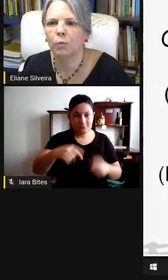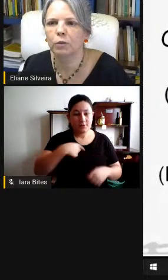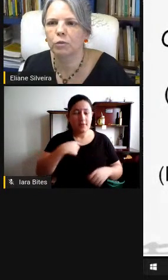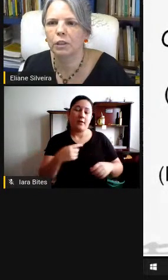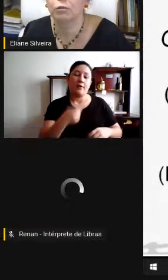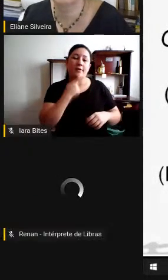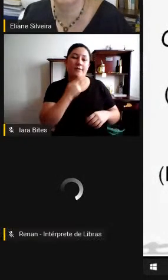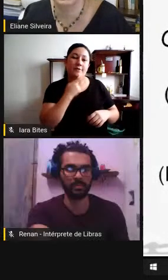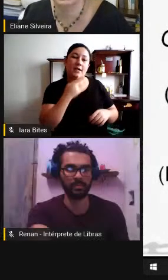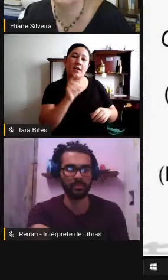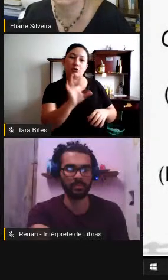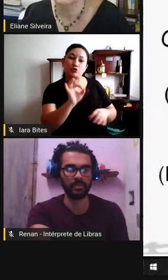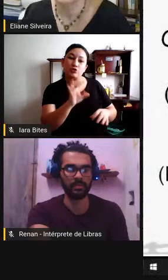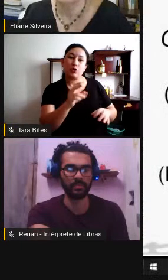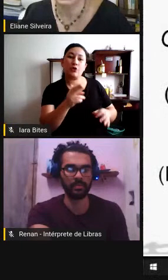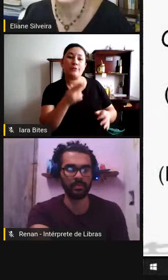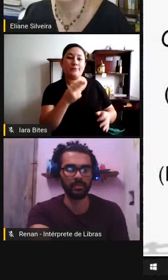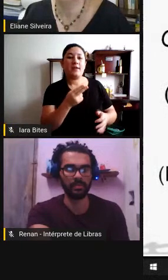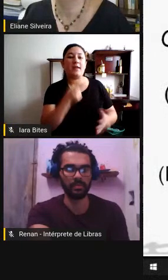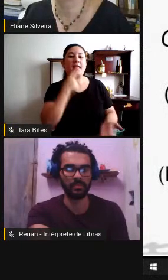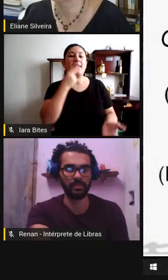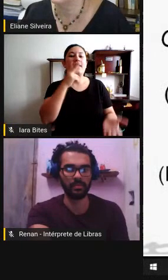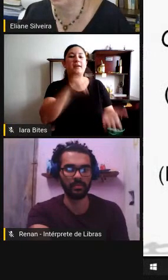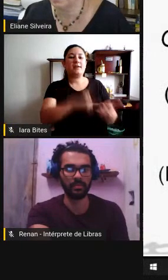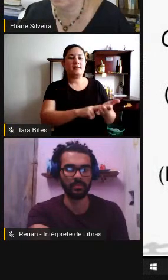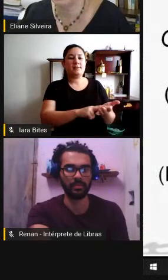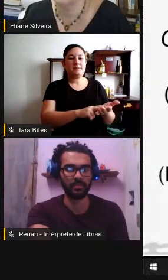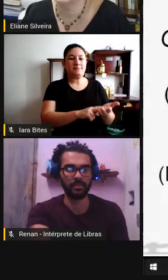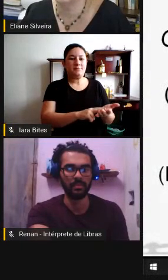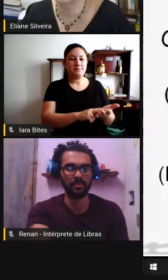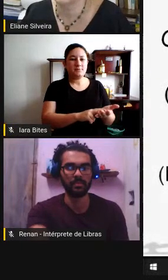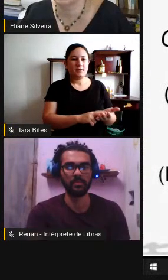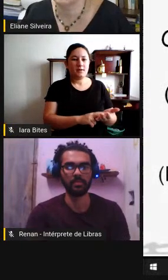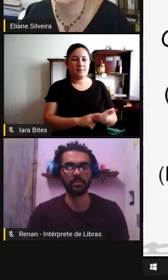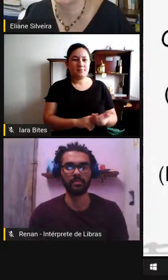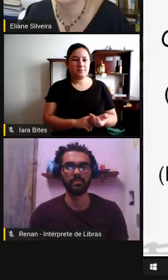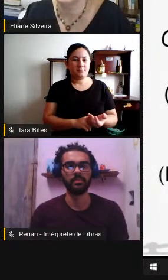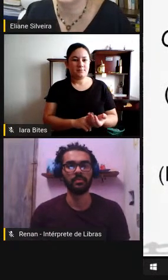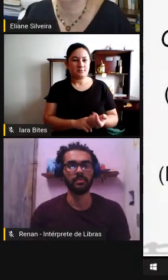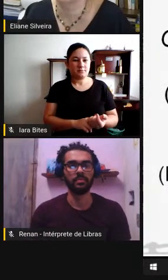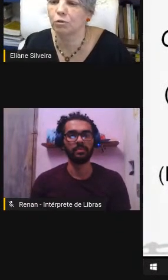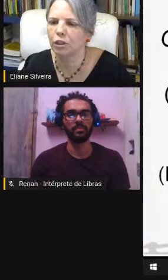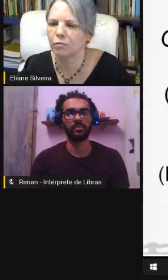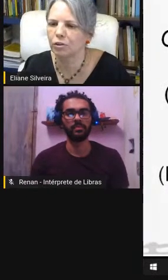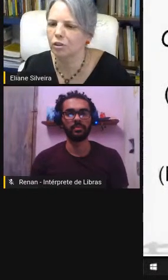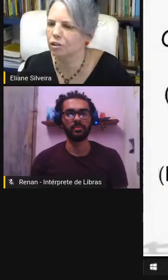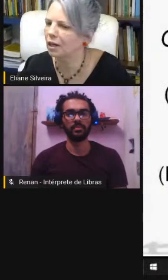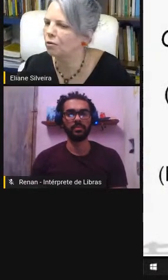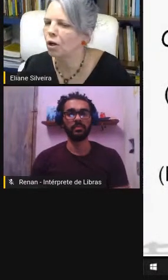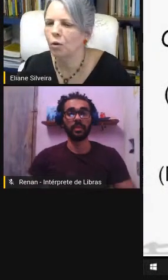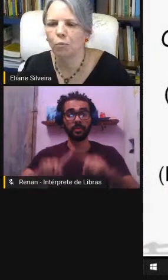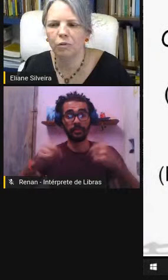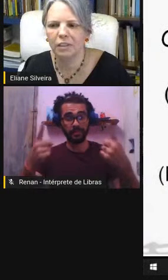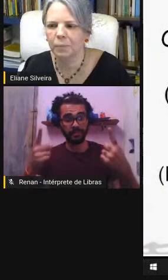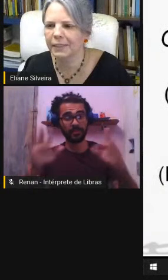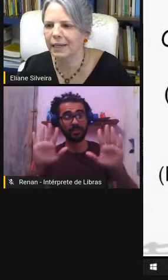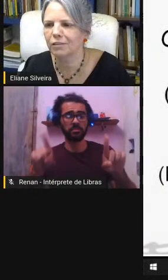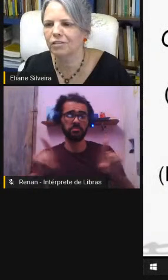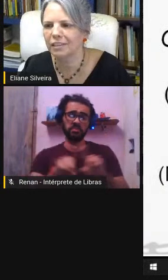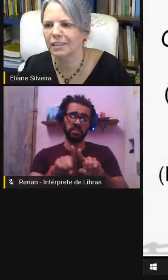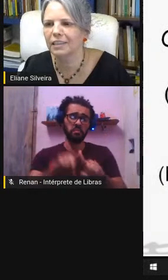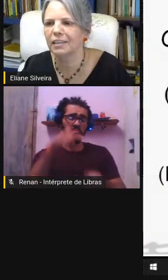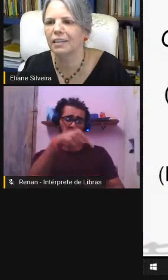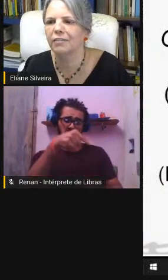ao manuscrito souvenir, mas é evidente que vocês podem recuperar no curso de linguística geral muitas